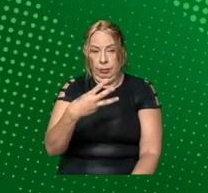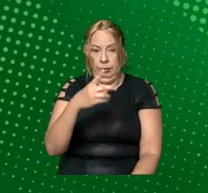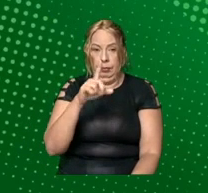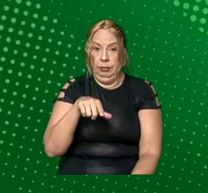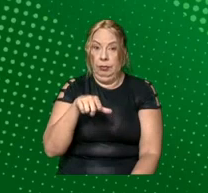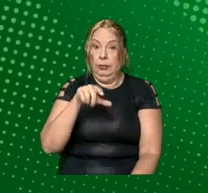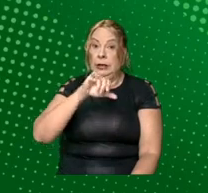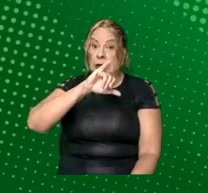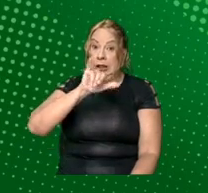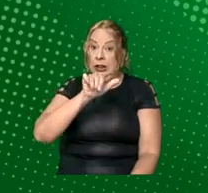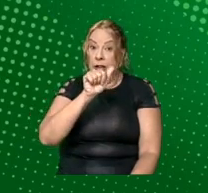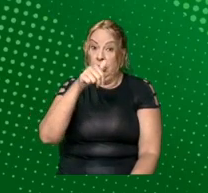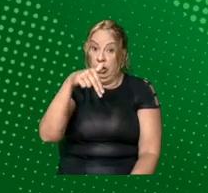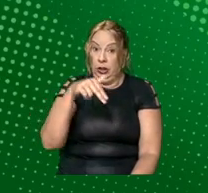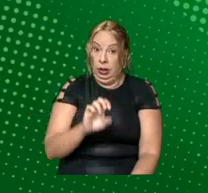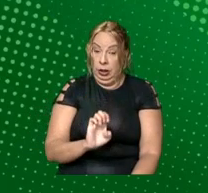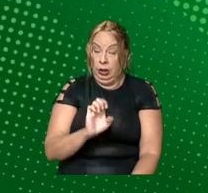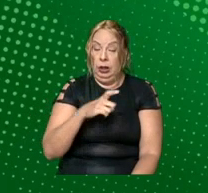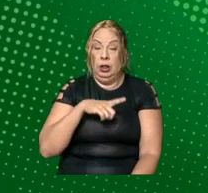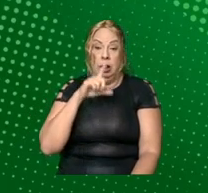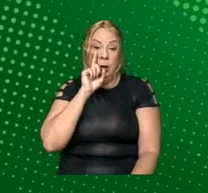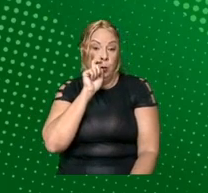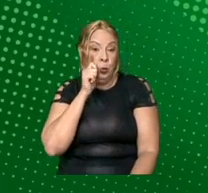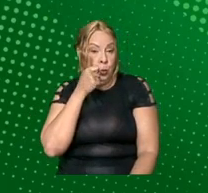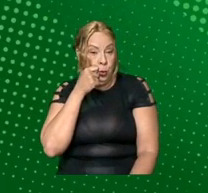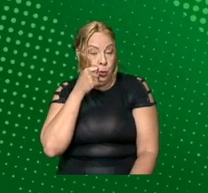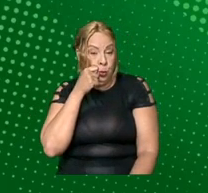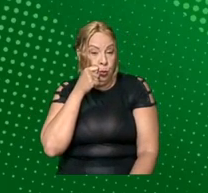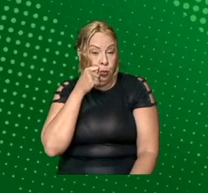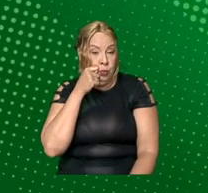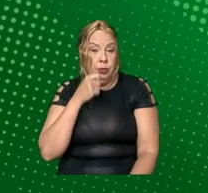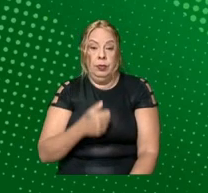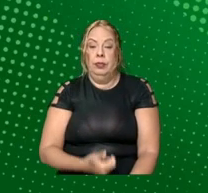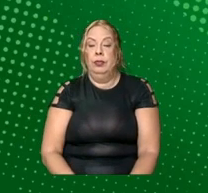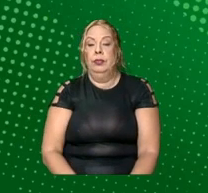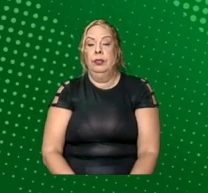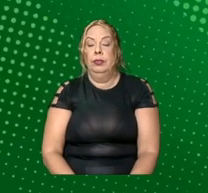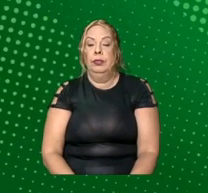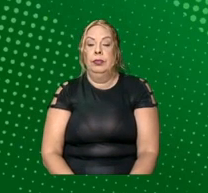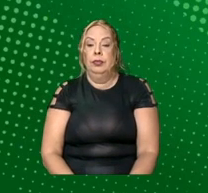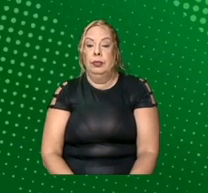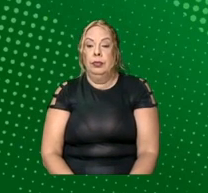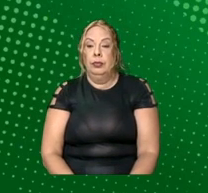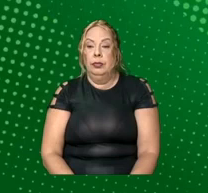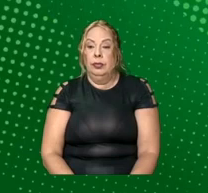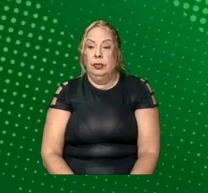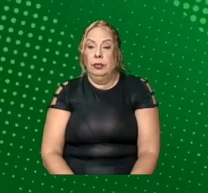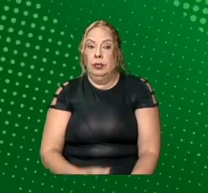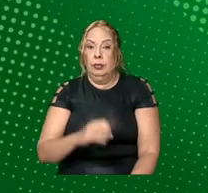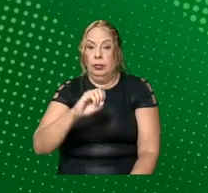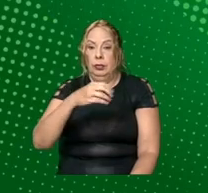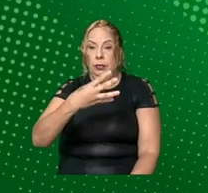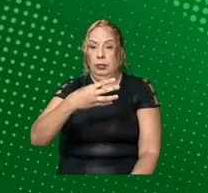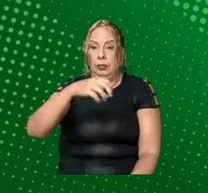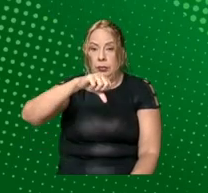277543, Jane Rangel, de Aracaju, adquiriu no G Barbosa Augusto Franco. Parabéns. Parabéns também